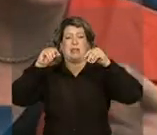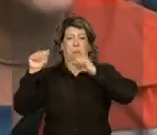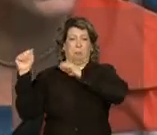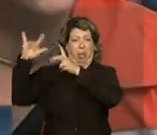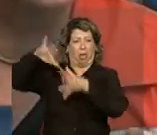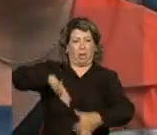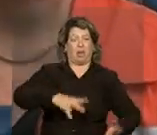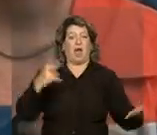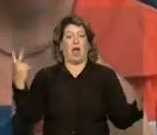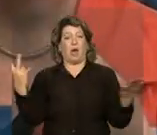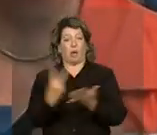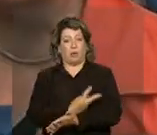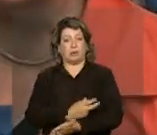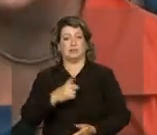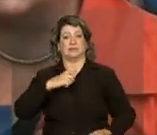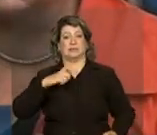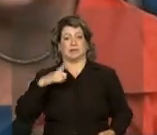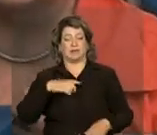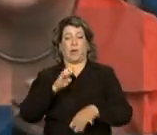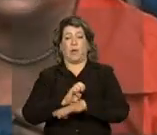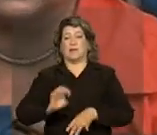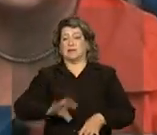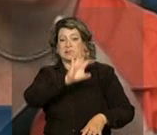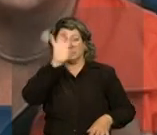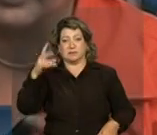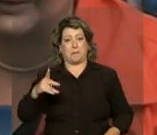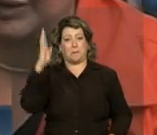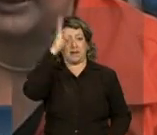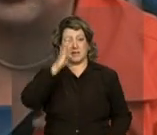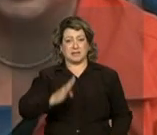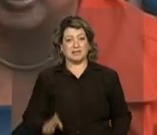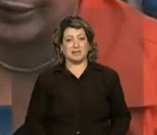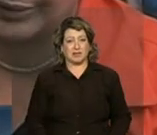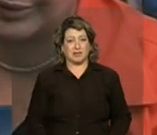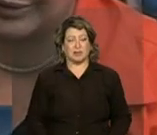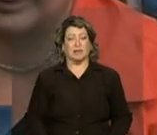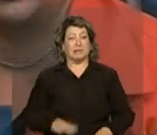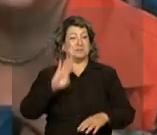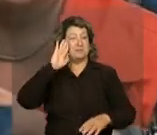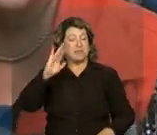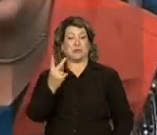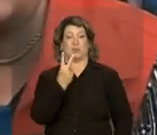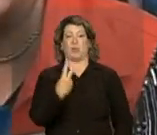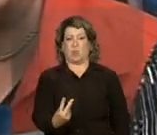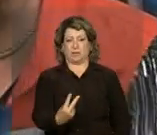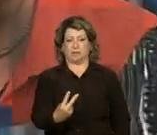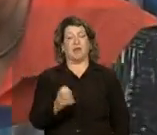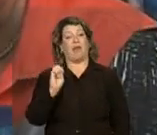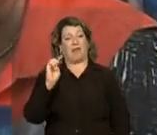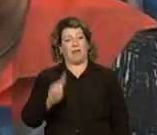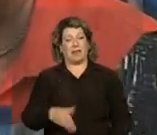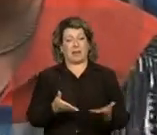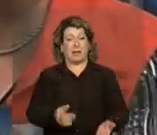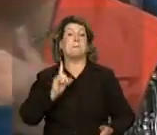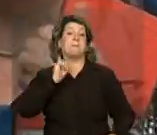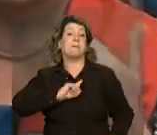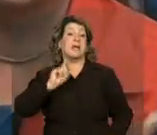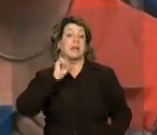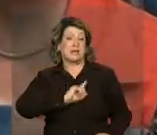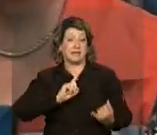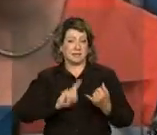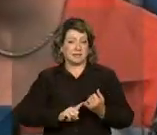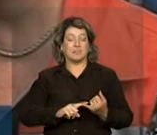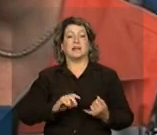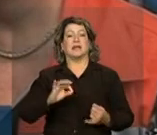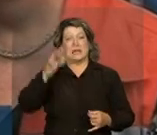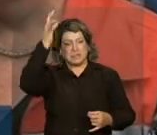está acontecendo nos estados brasileiros, notadamente em dois, que é o caso de Minas Gerais e